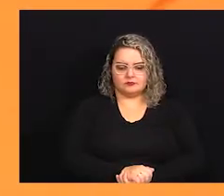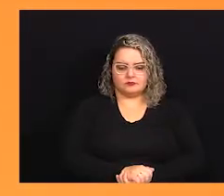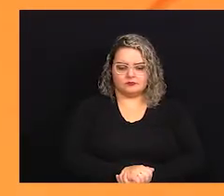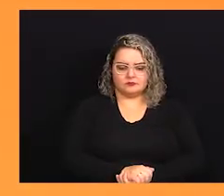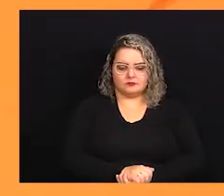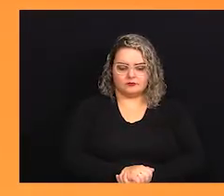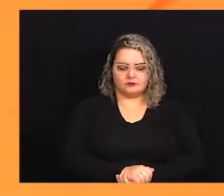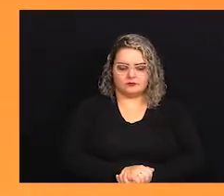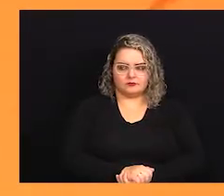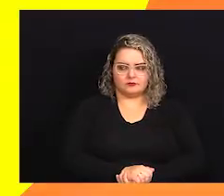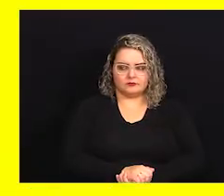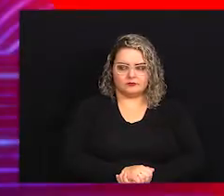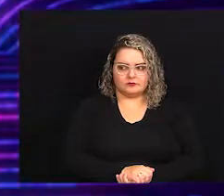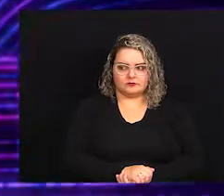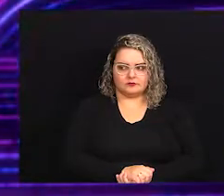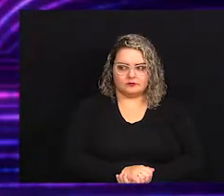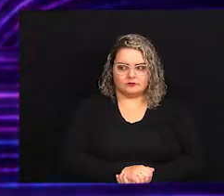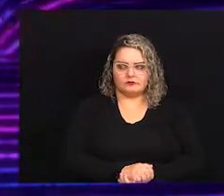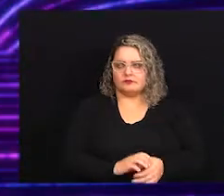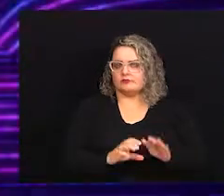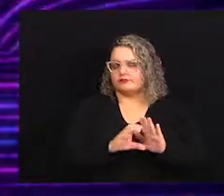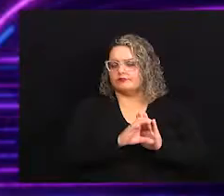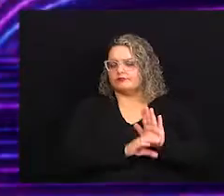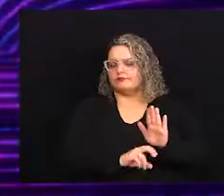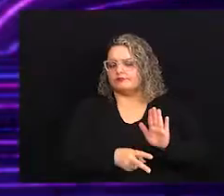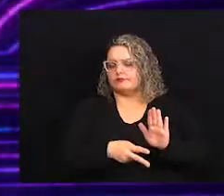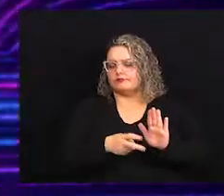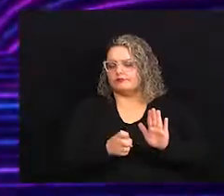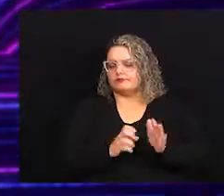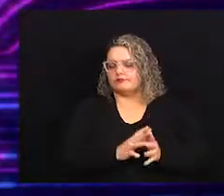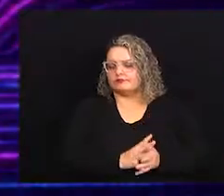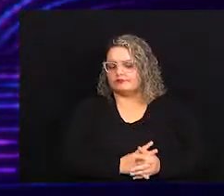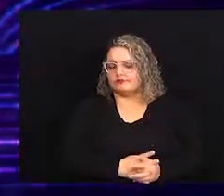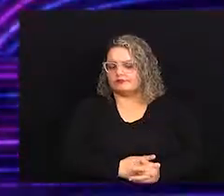e eu reparei que esse capítulo tinha a ver